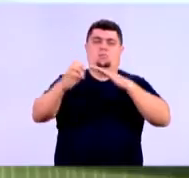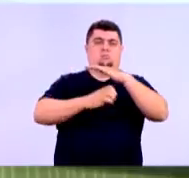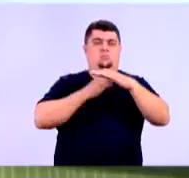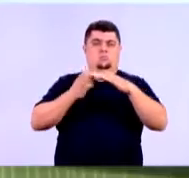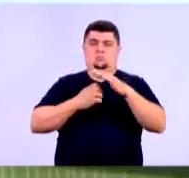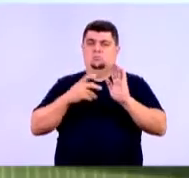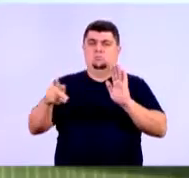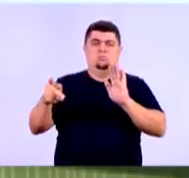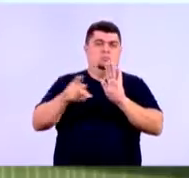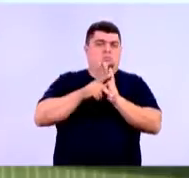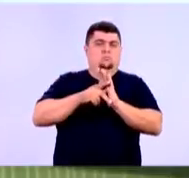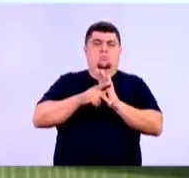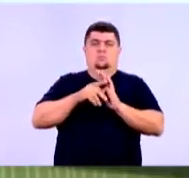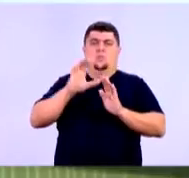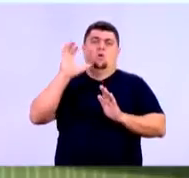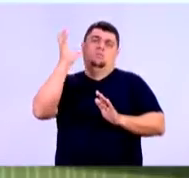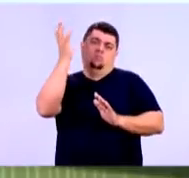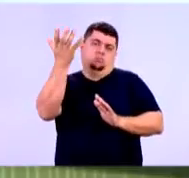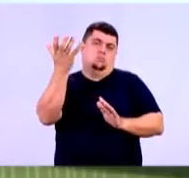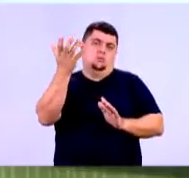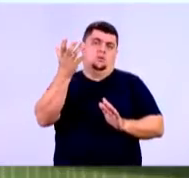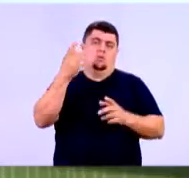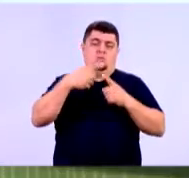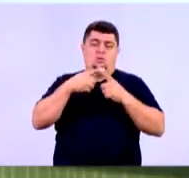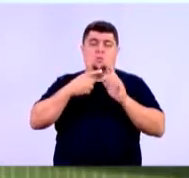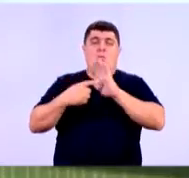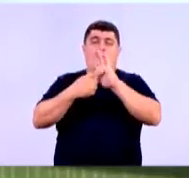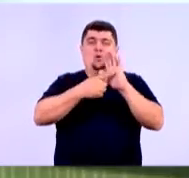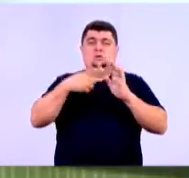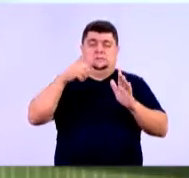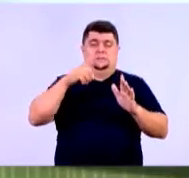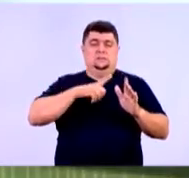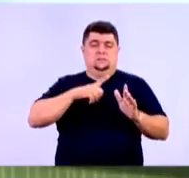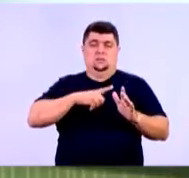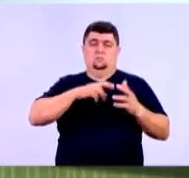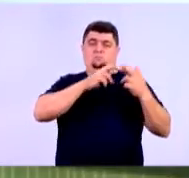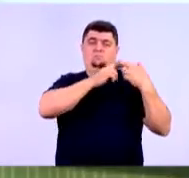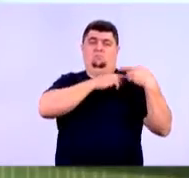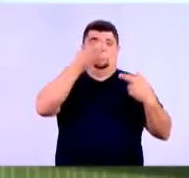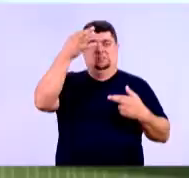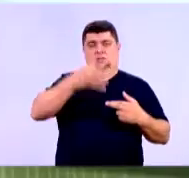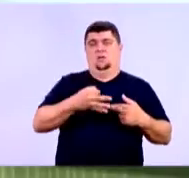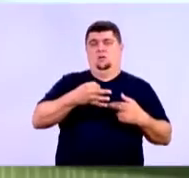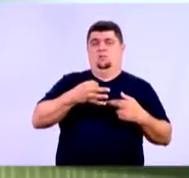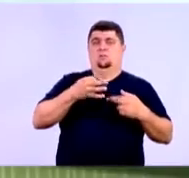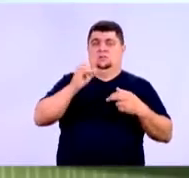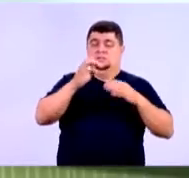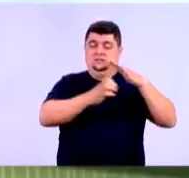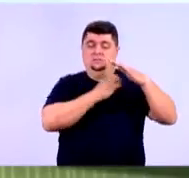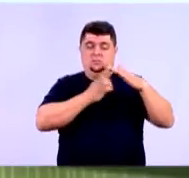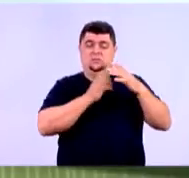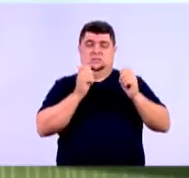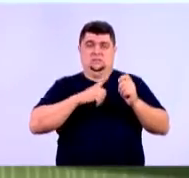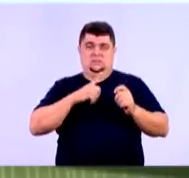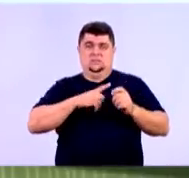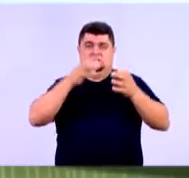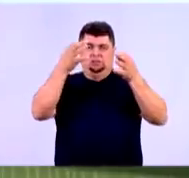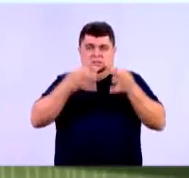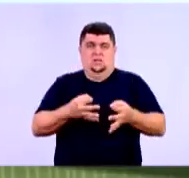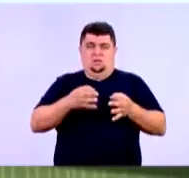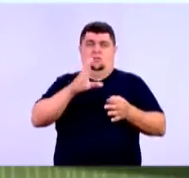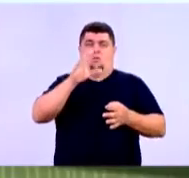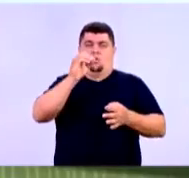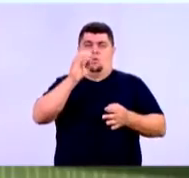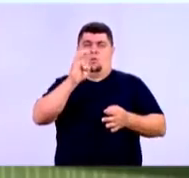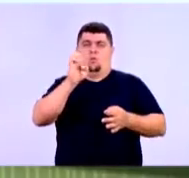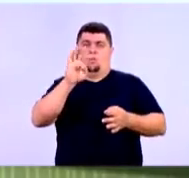uma situação que indica uma certa credibilidade. A empresa consegue mais financiamento quando ela está ainda em situação coberta. Quando